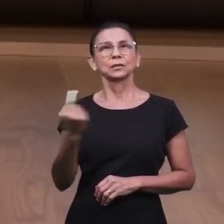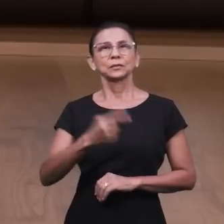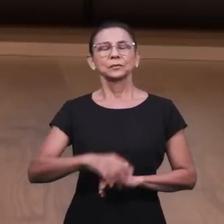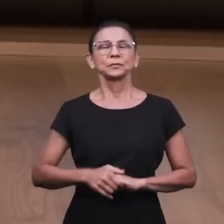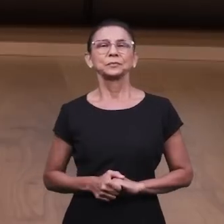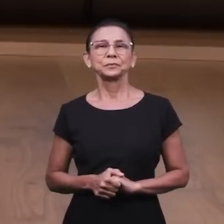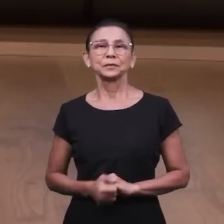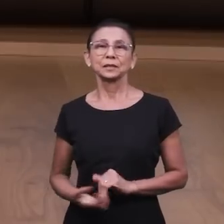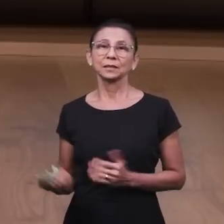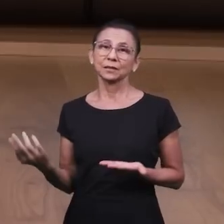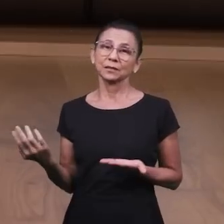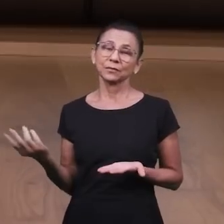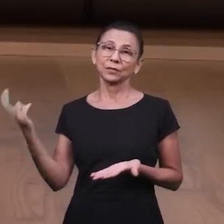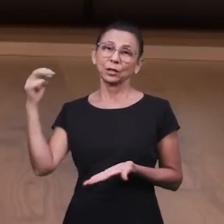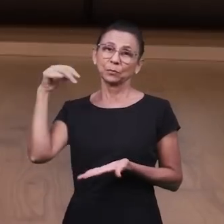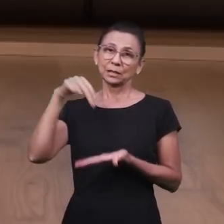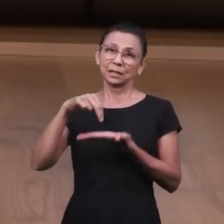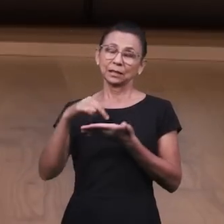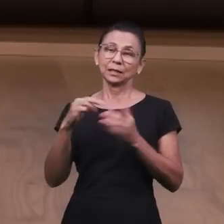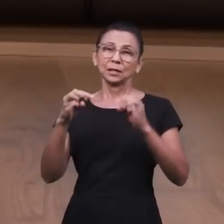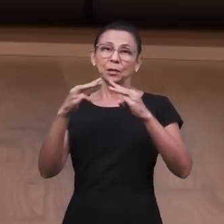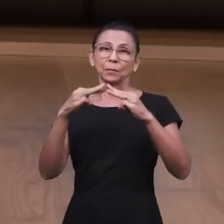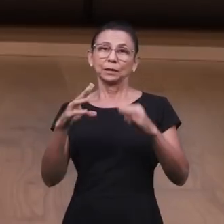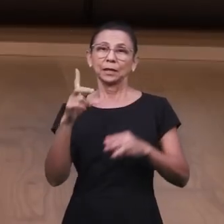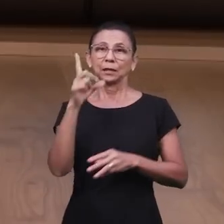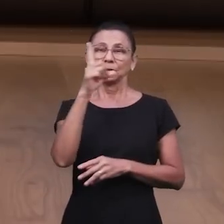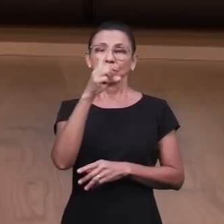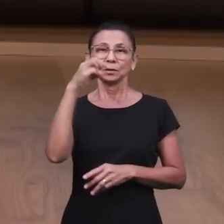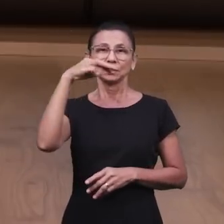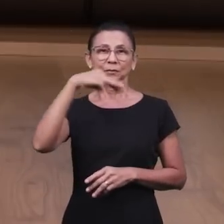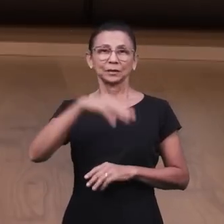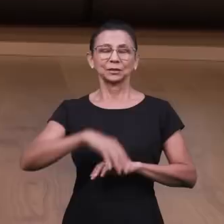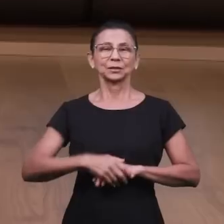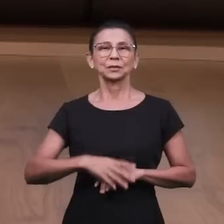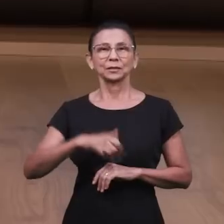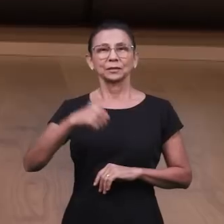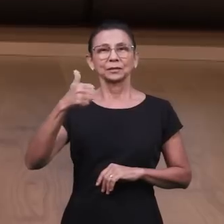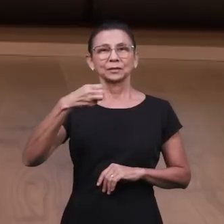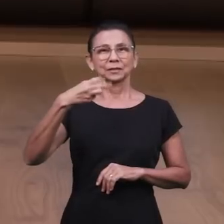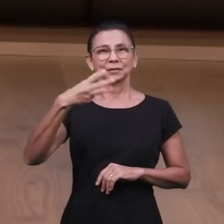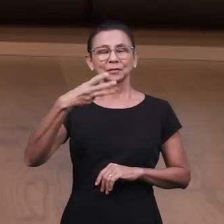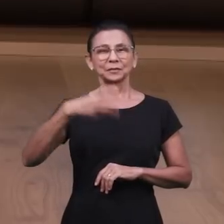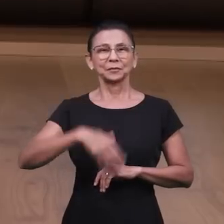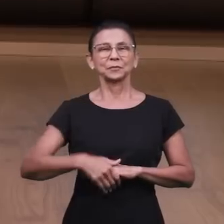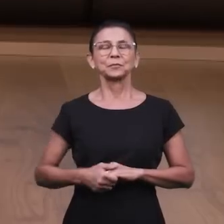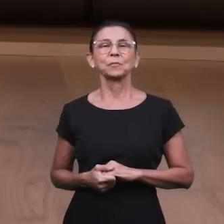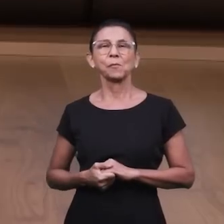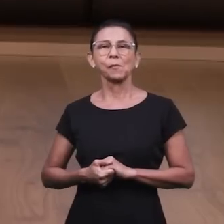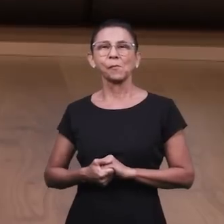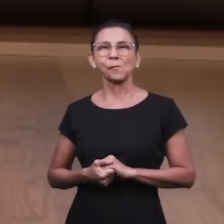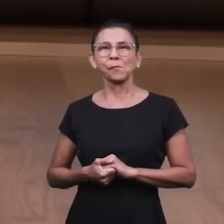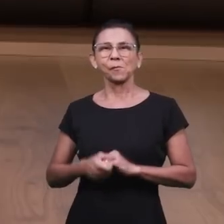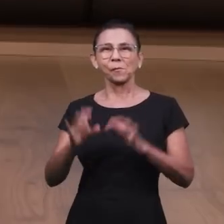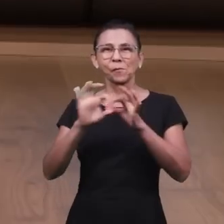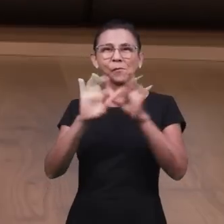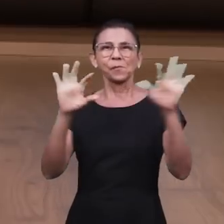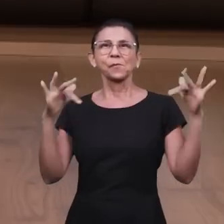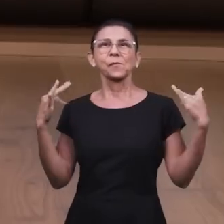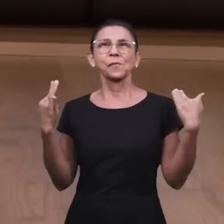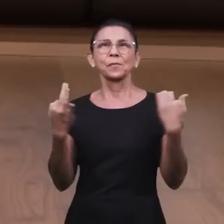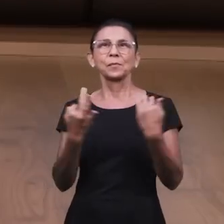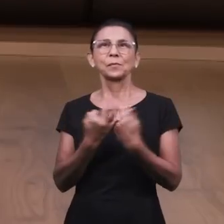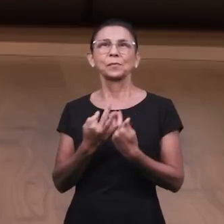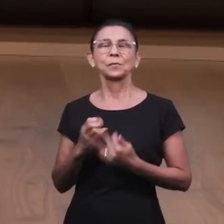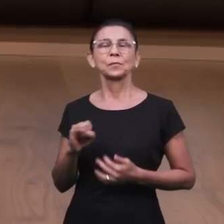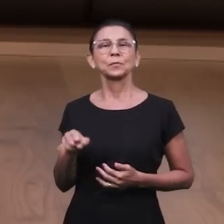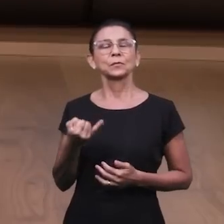irmãos. Hoje nós estamos aqui diretamente do Manaim de Domingos Martins, no 13ª edição do Unidos em Família. E nós vamos